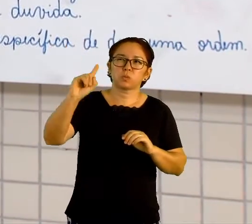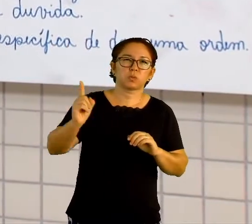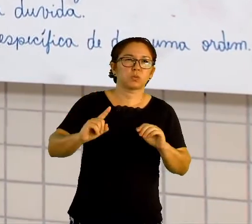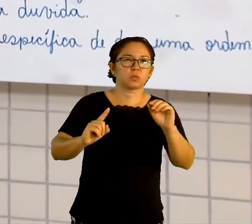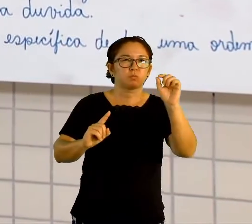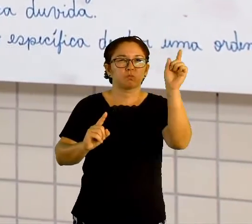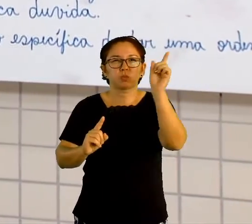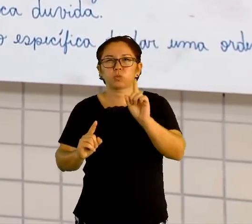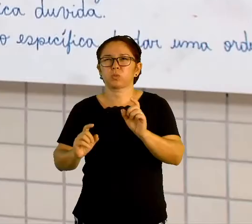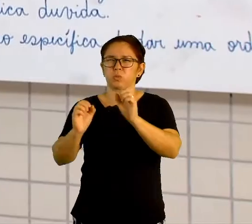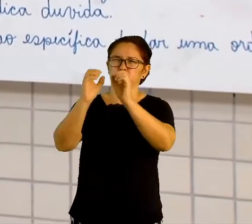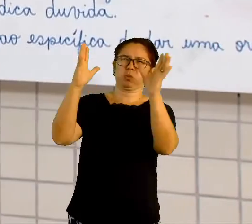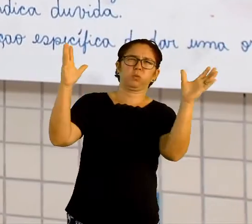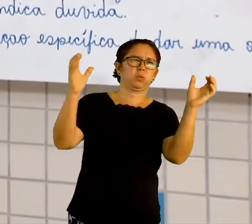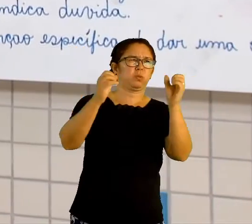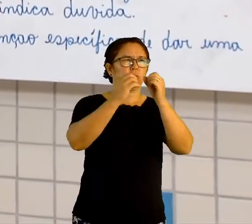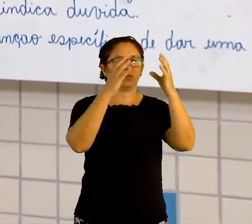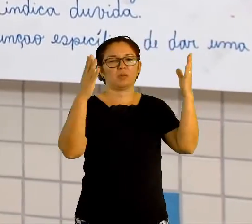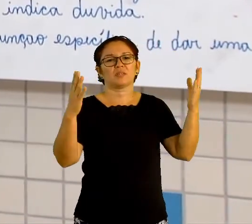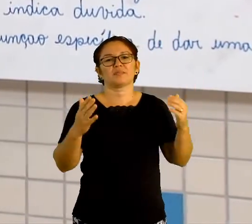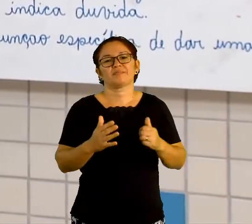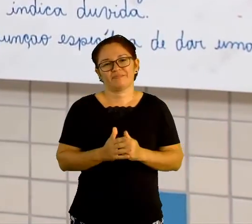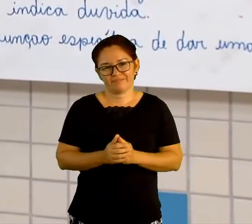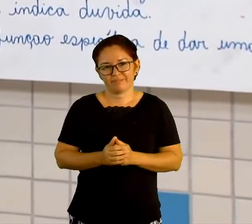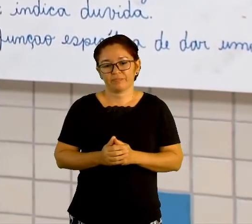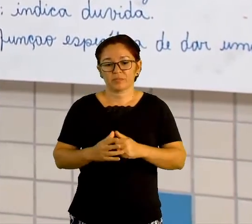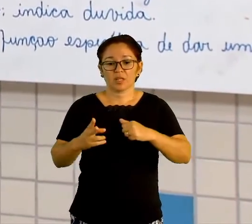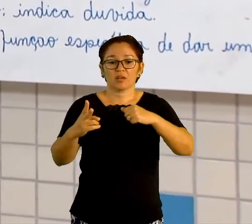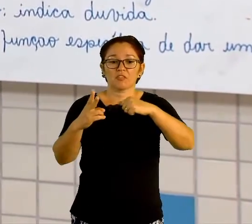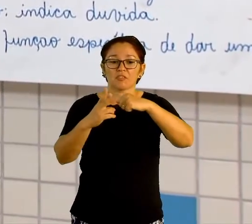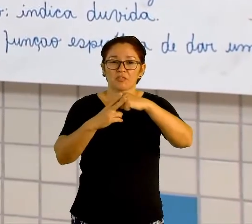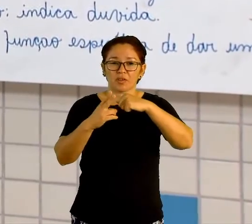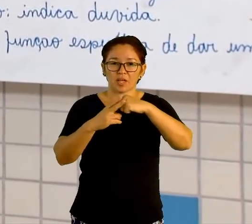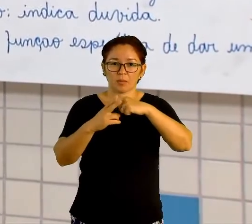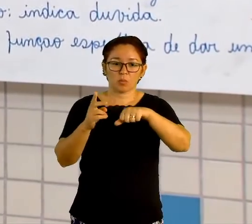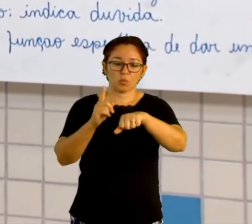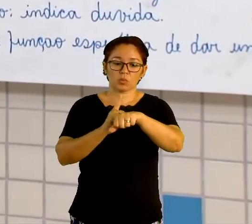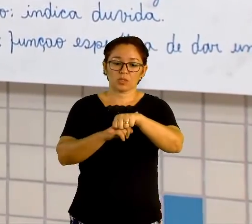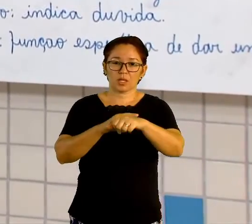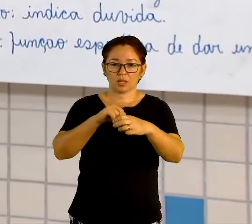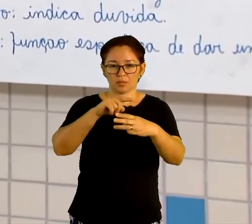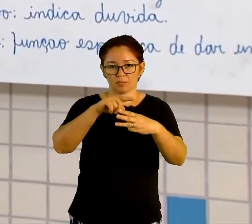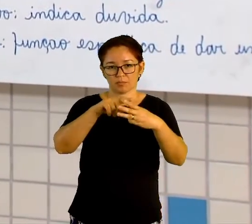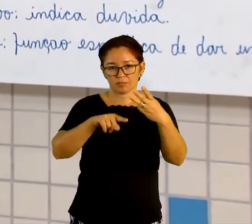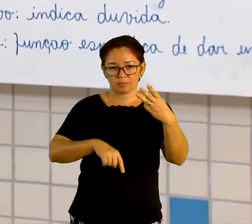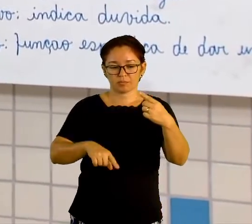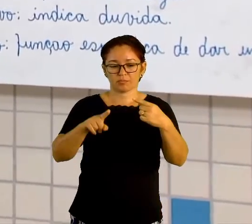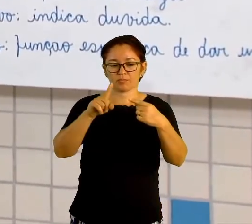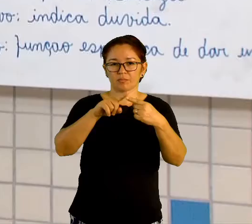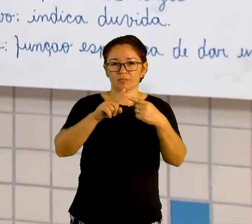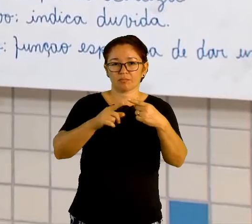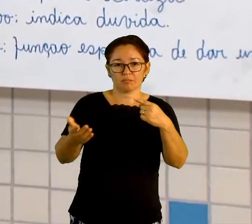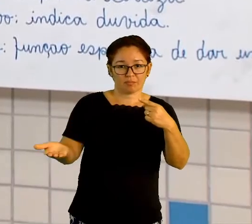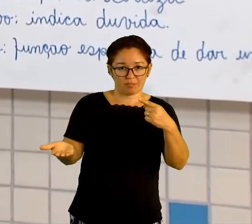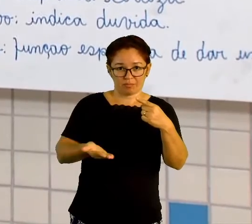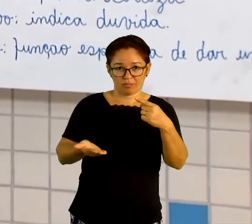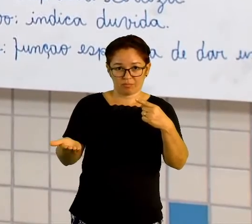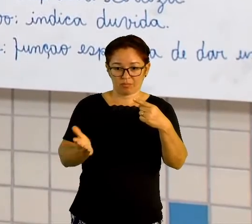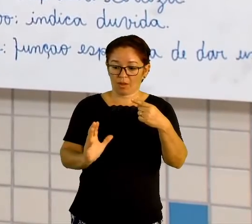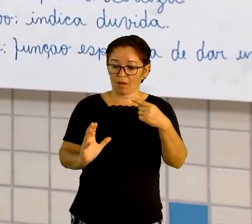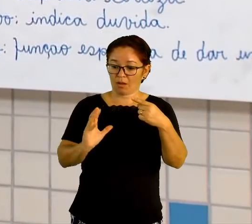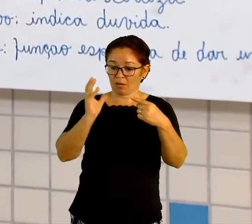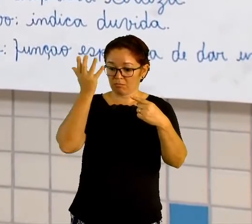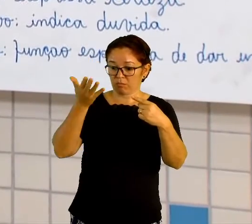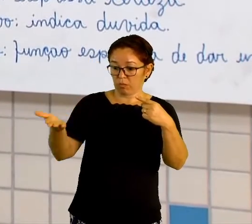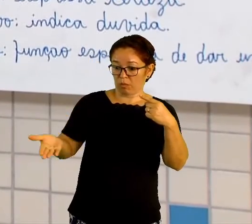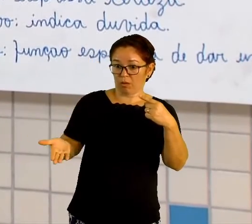por diante. Os tempos verbais, nós temos 3 tempos verbais, né? Que é presente, algo que está acontecendo ali